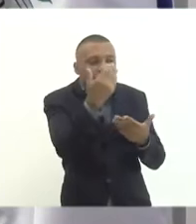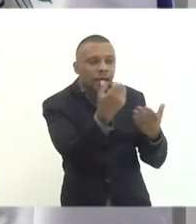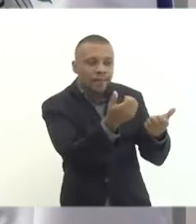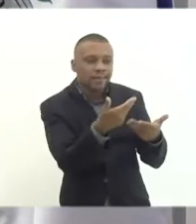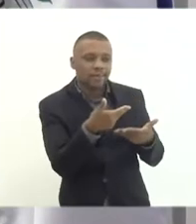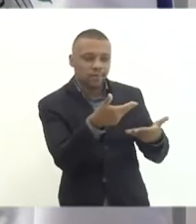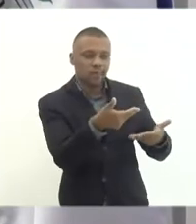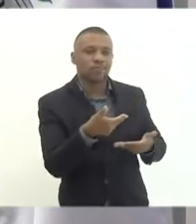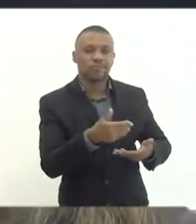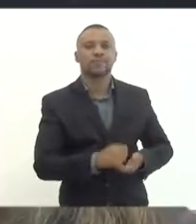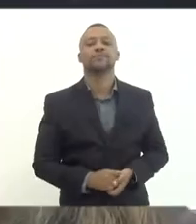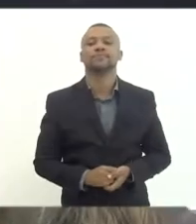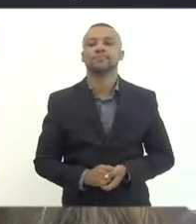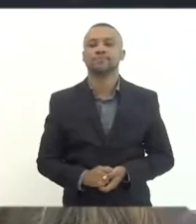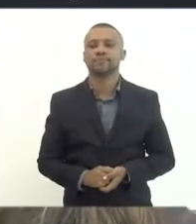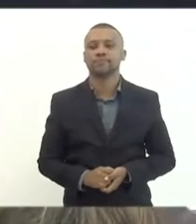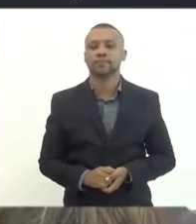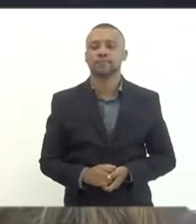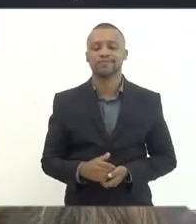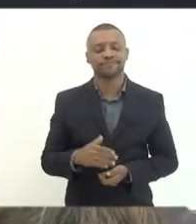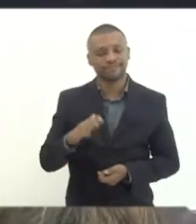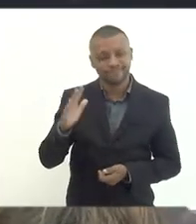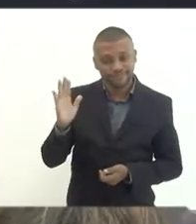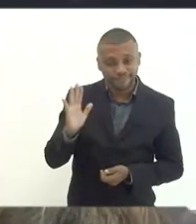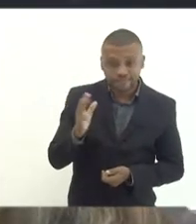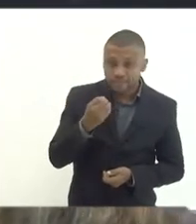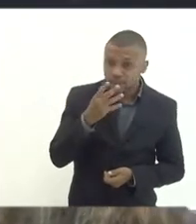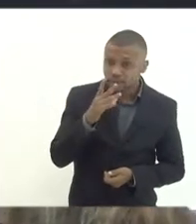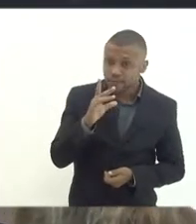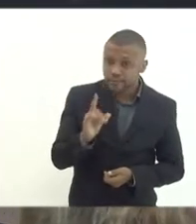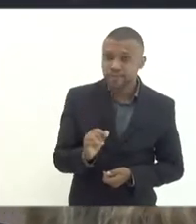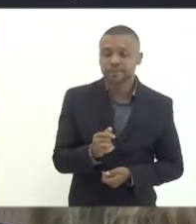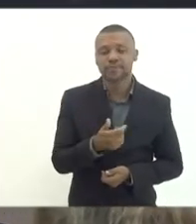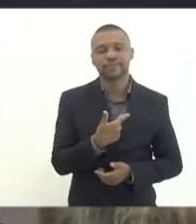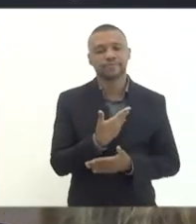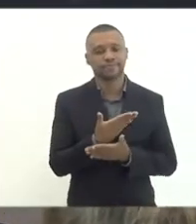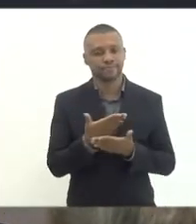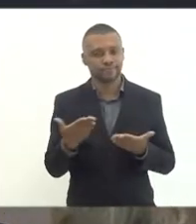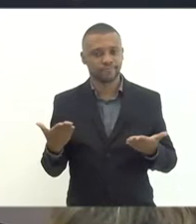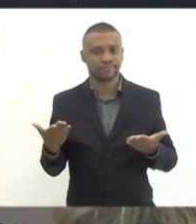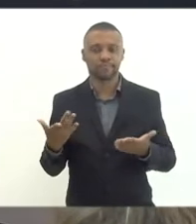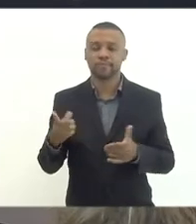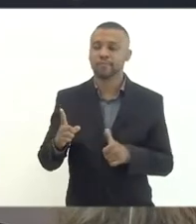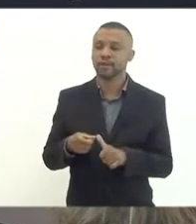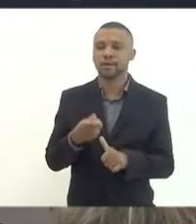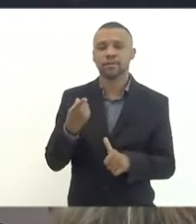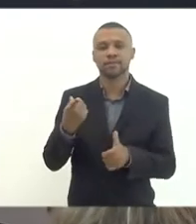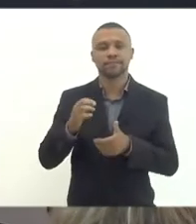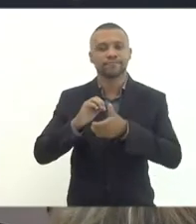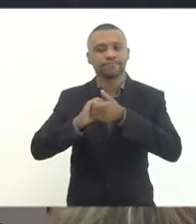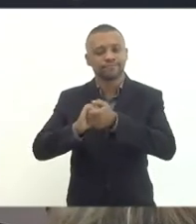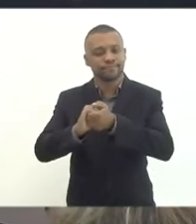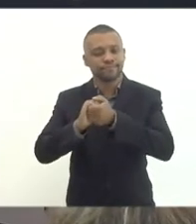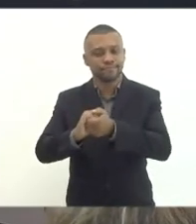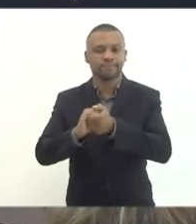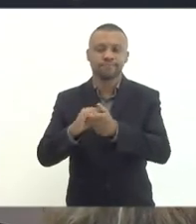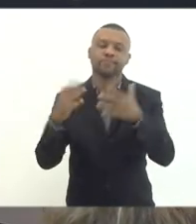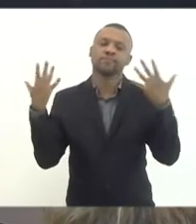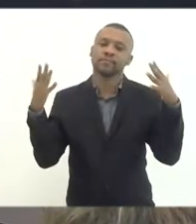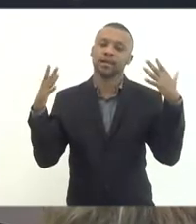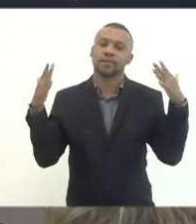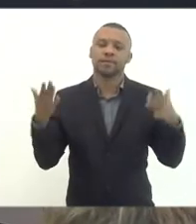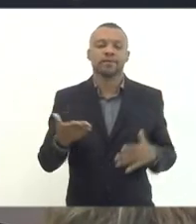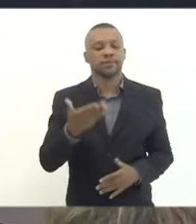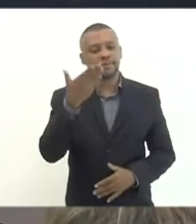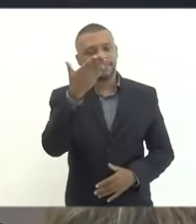convite Oi bom dia a todos é a primeiramente eu queria parabenizar o